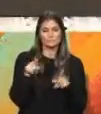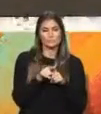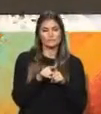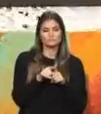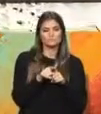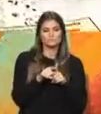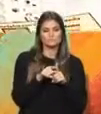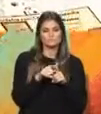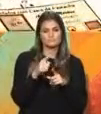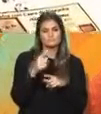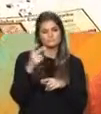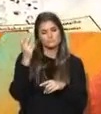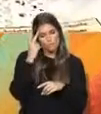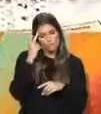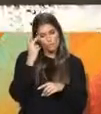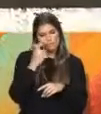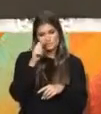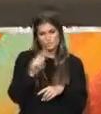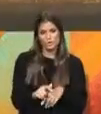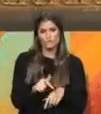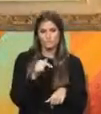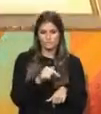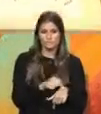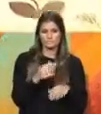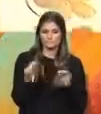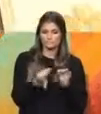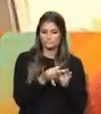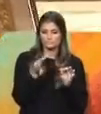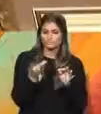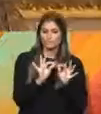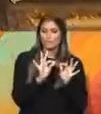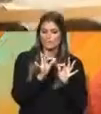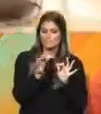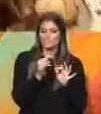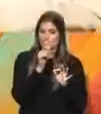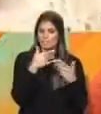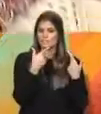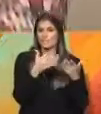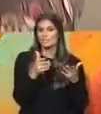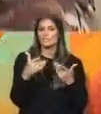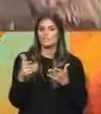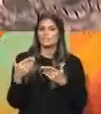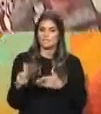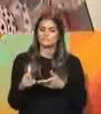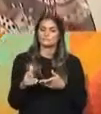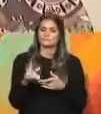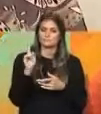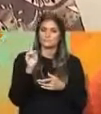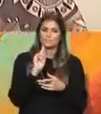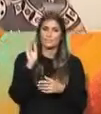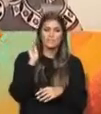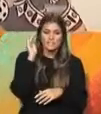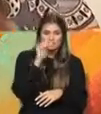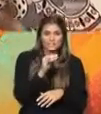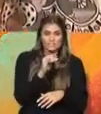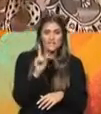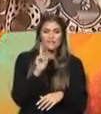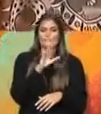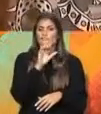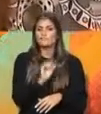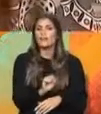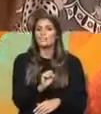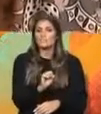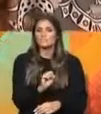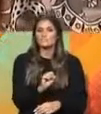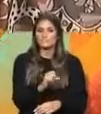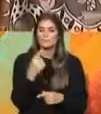momento ou uma pessoa com os bordados com casca de castanha. E ofereciam as madrinhas, as afilhadas.